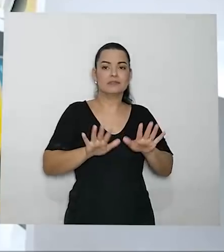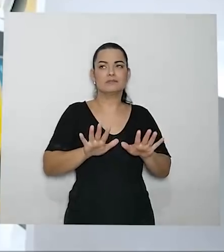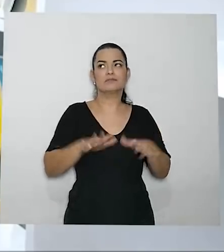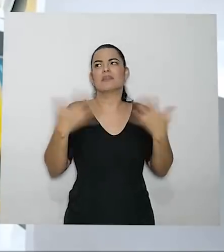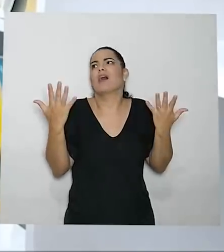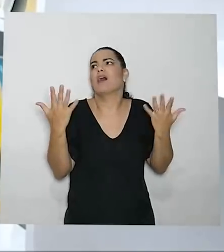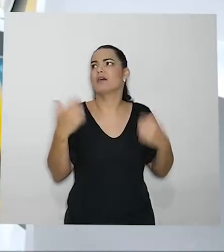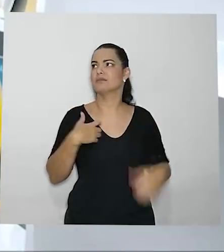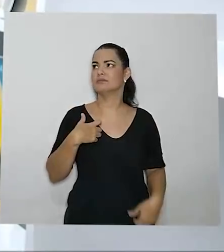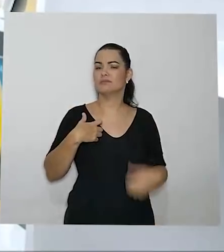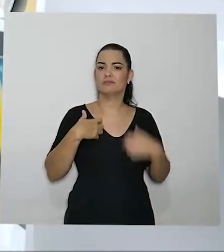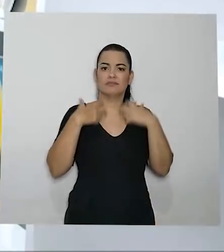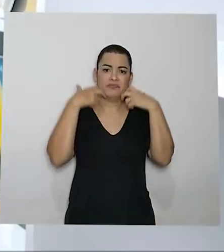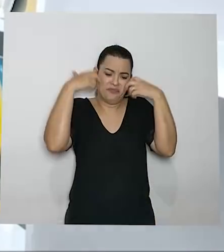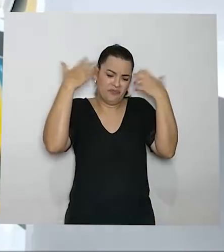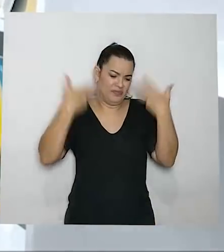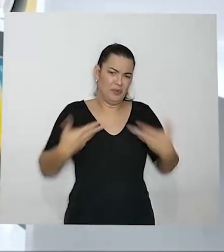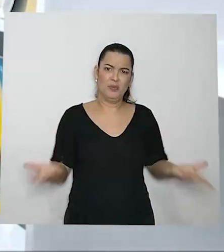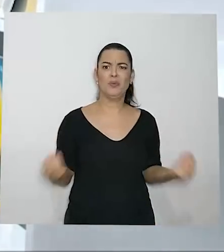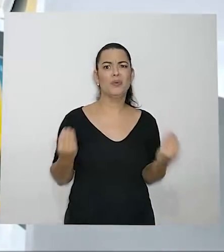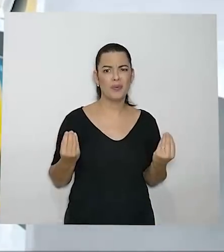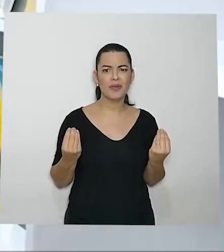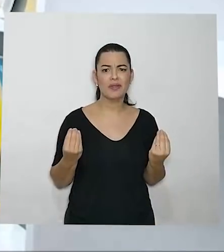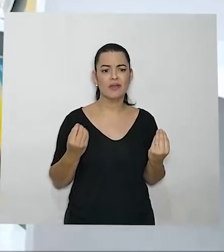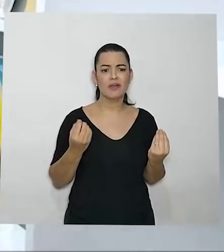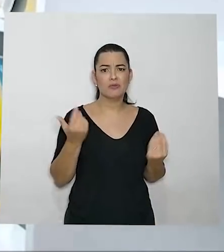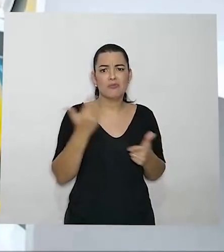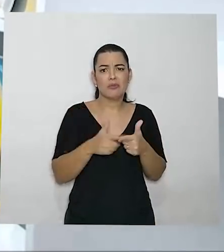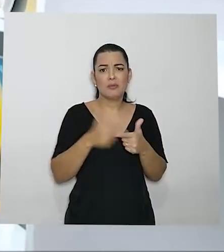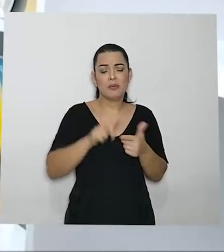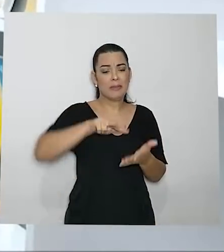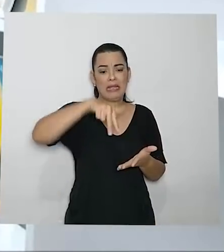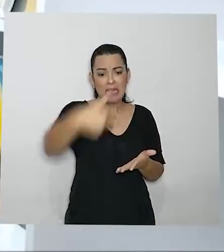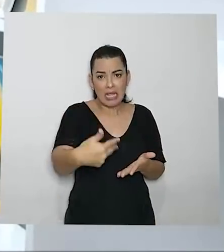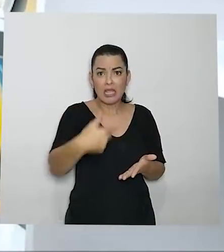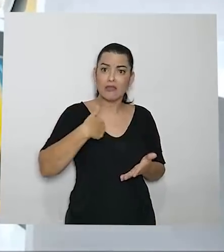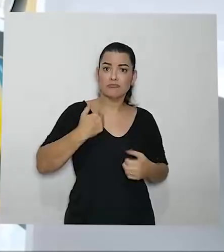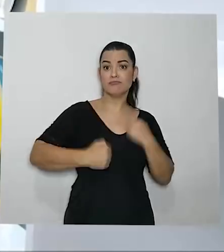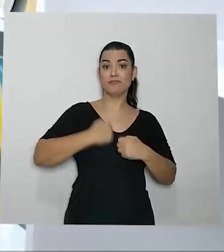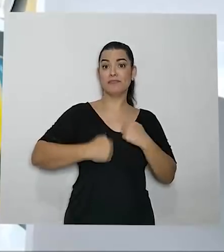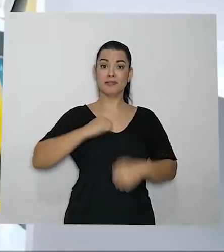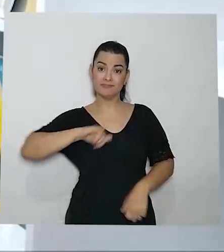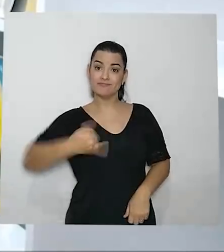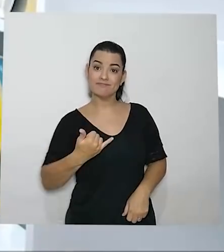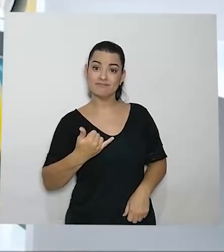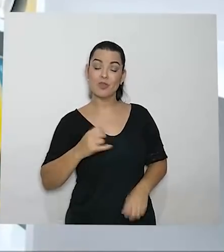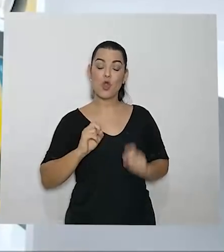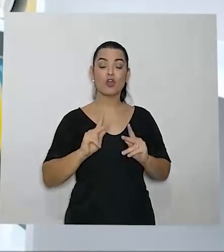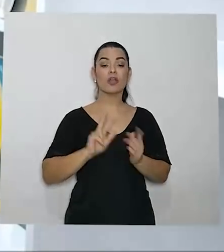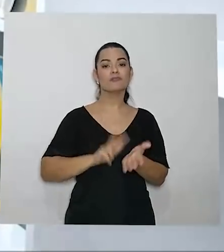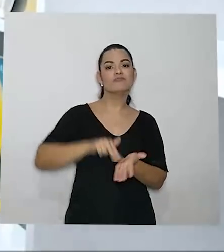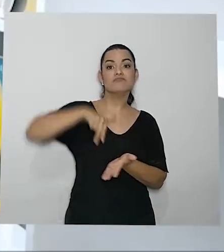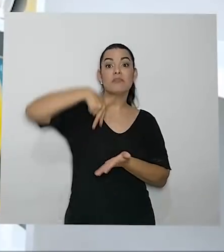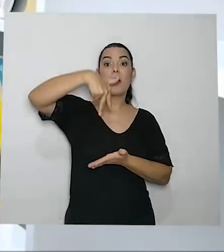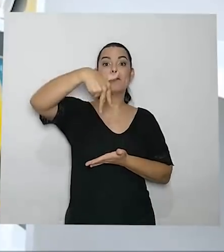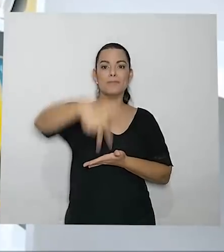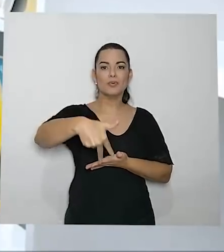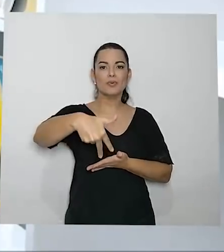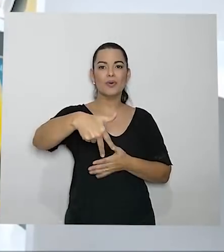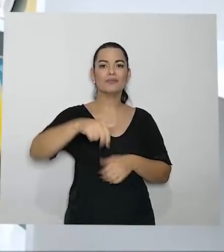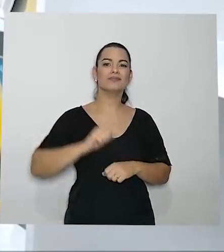pensou: ora, se eu cair, eu tomo um banho. Saltou por cima do riozinho e não